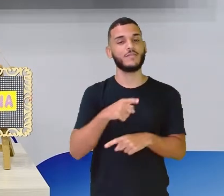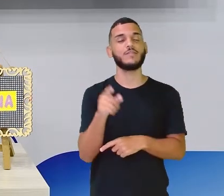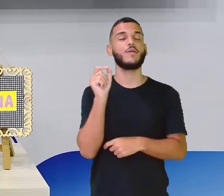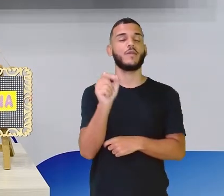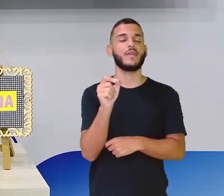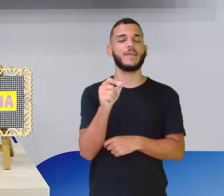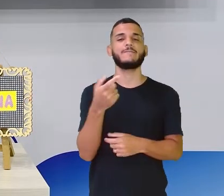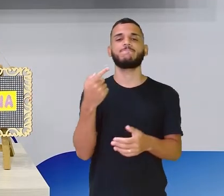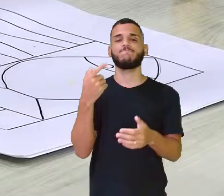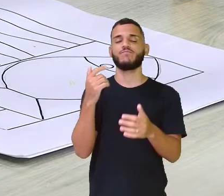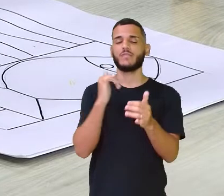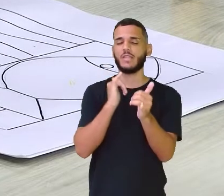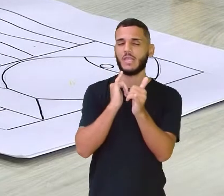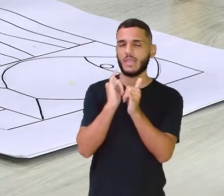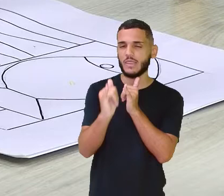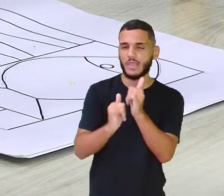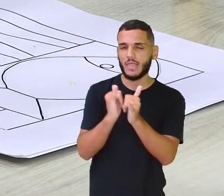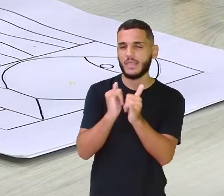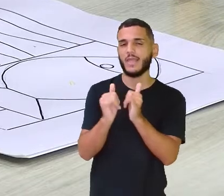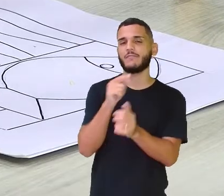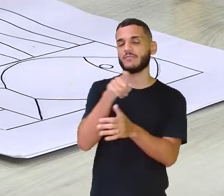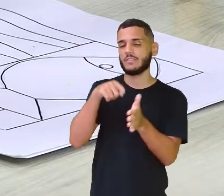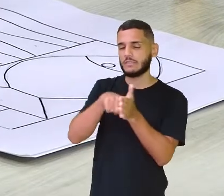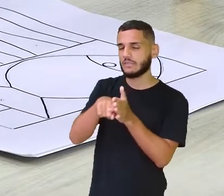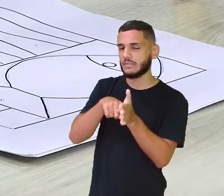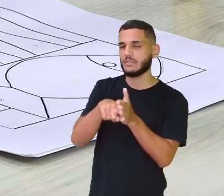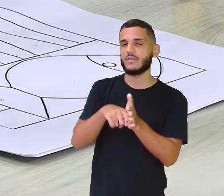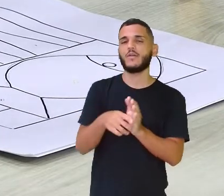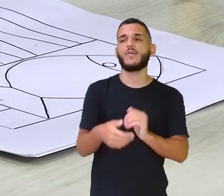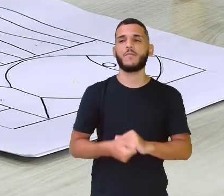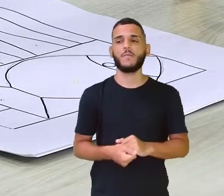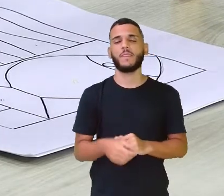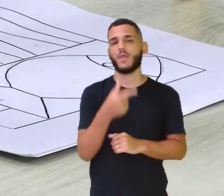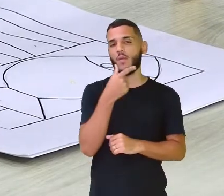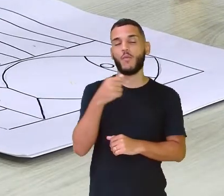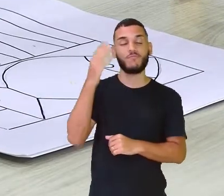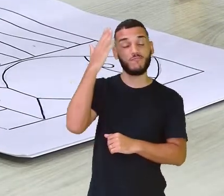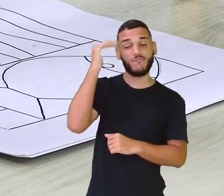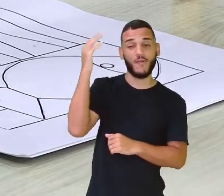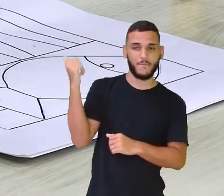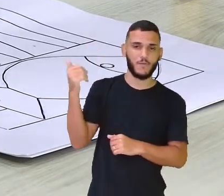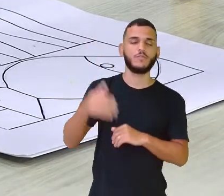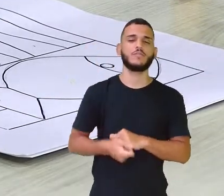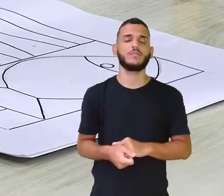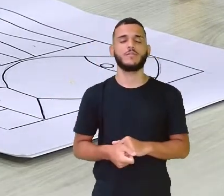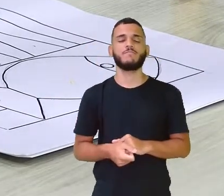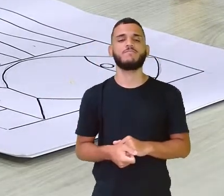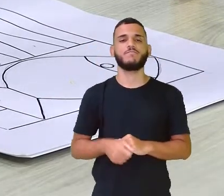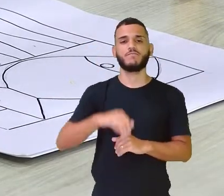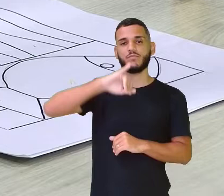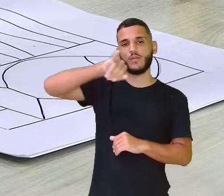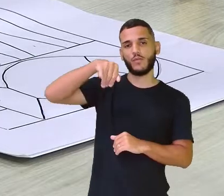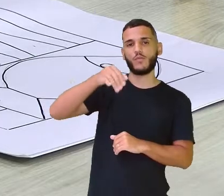a procurar na internet mais obras lá desse famoso artista Joaquim